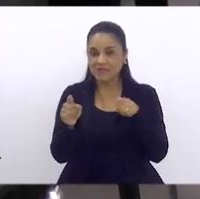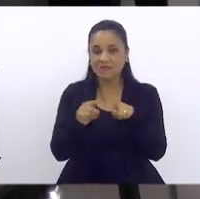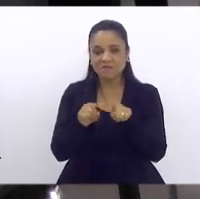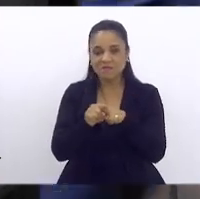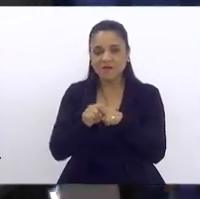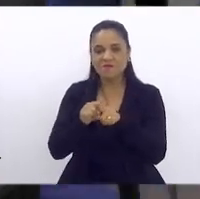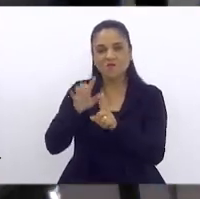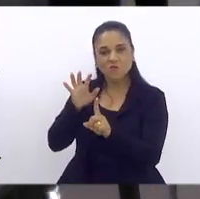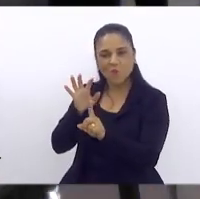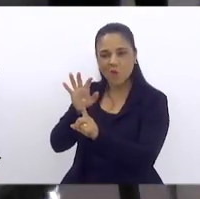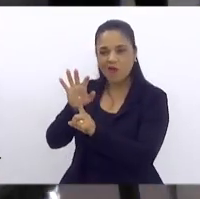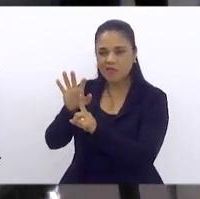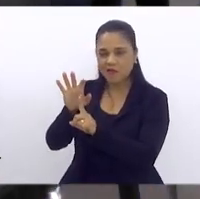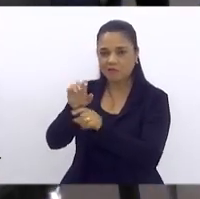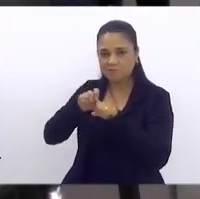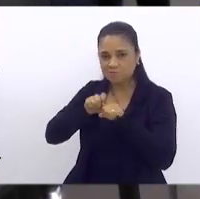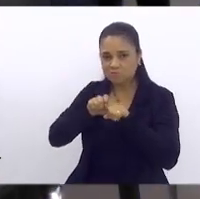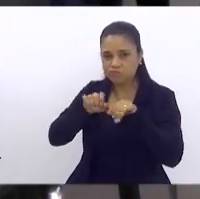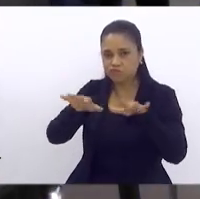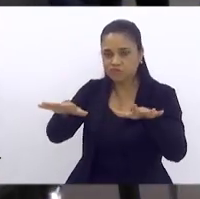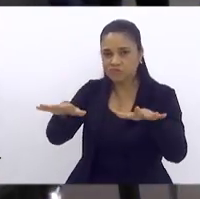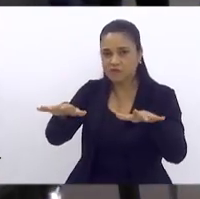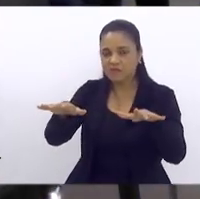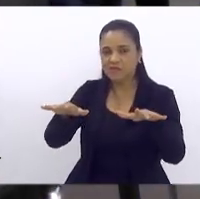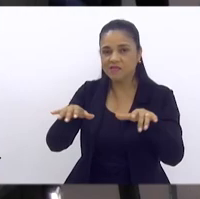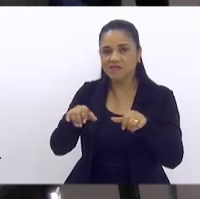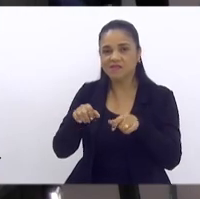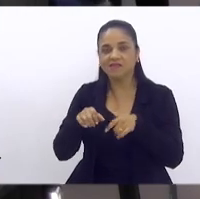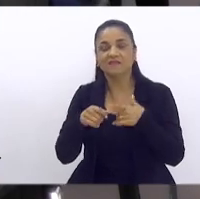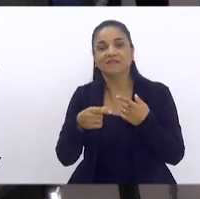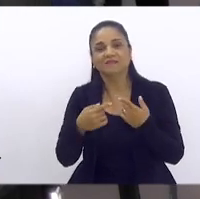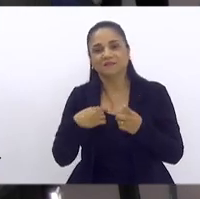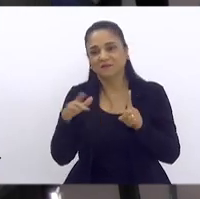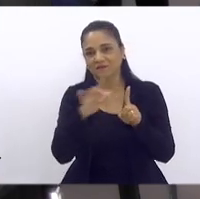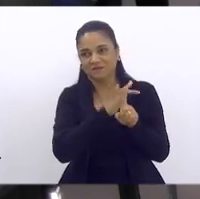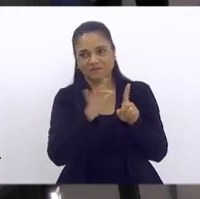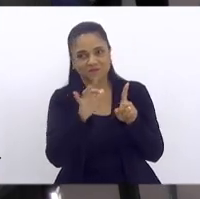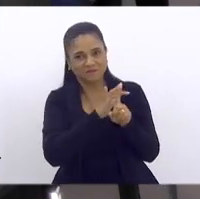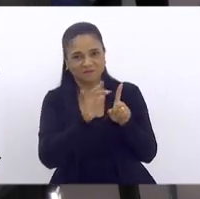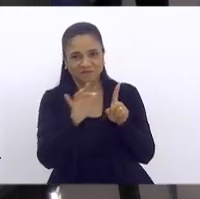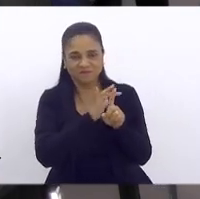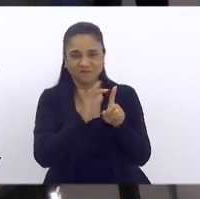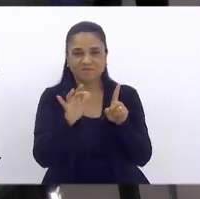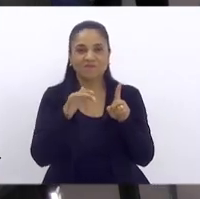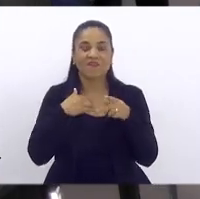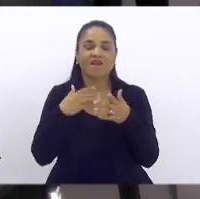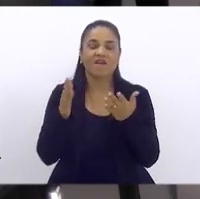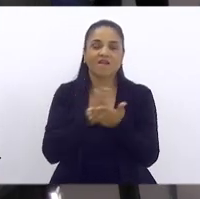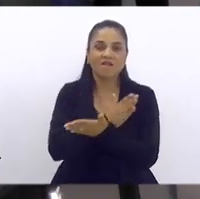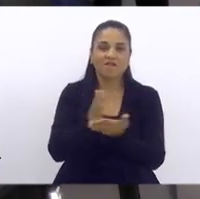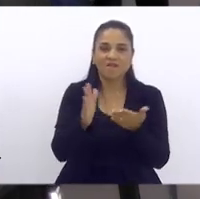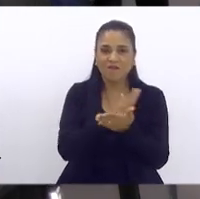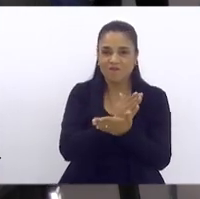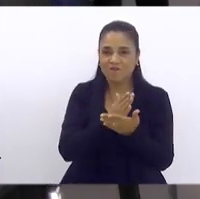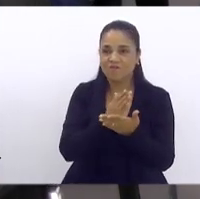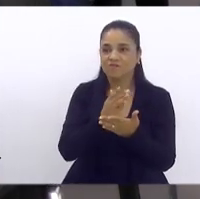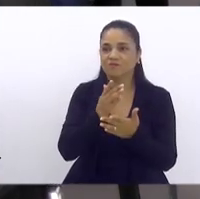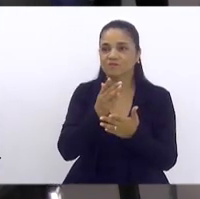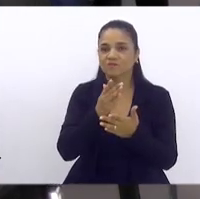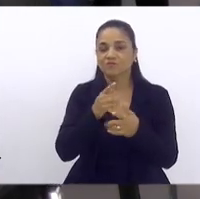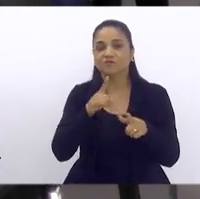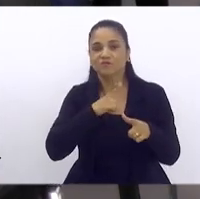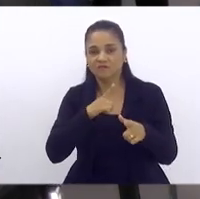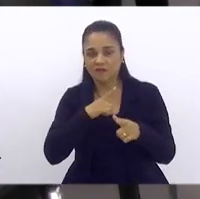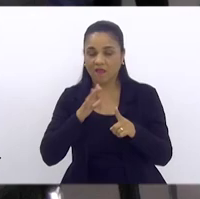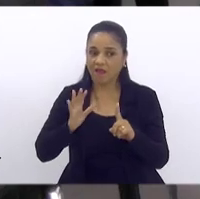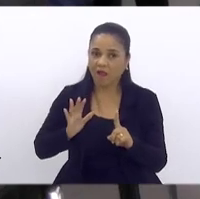ataque circule mais ou atinja efetivamente a vítima, enfim. E, em alguns casos, a própria plataforma também acaba